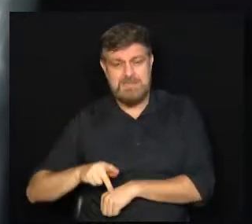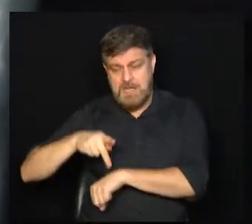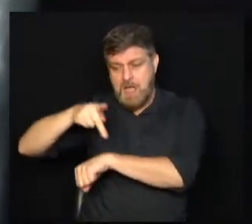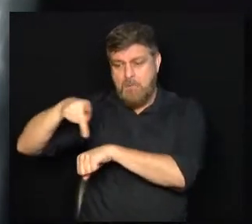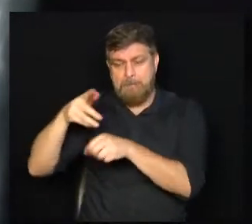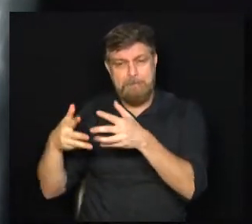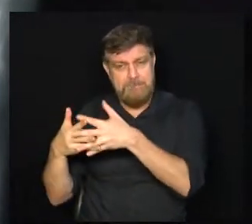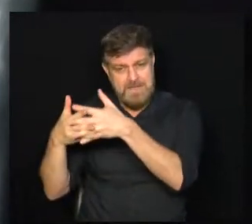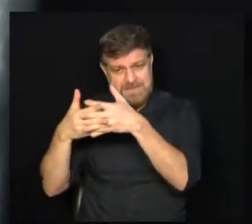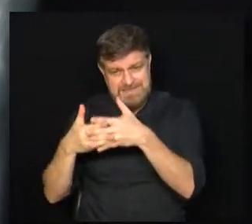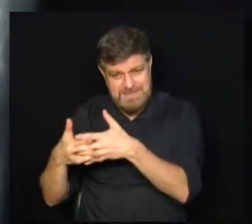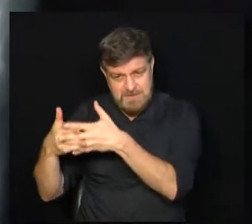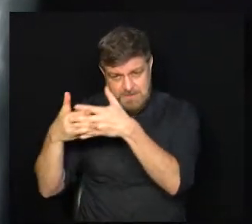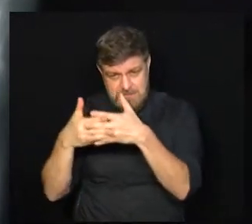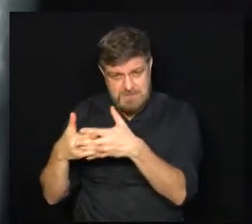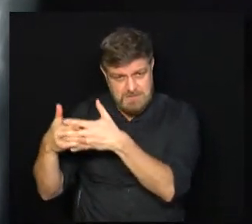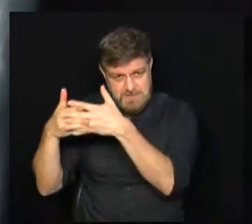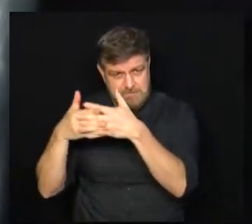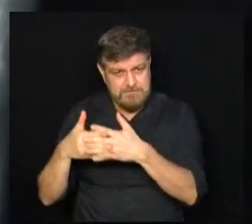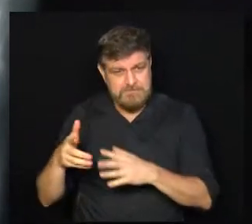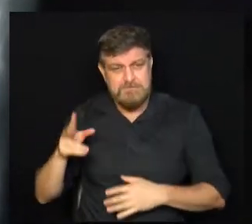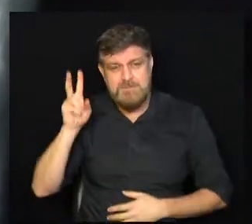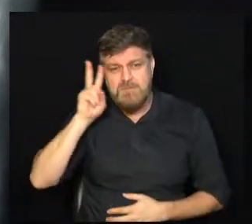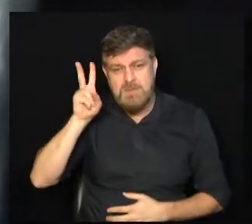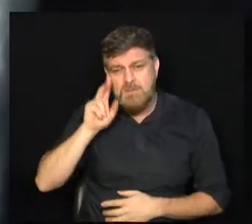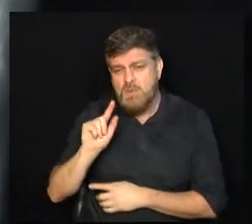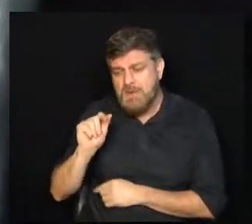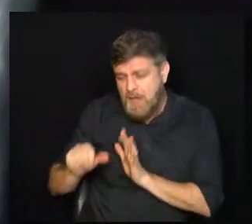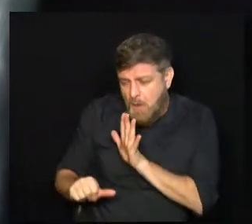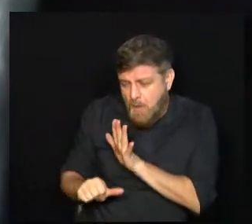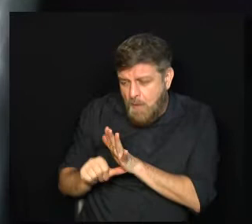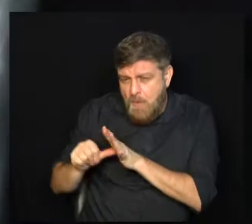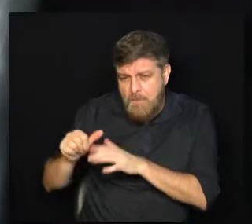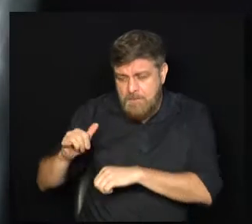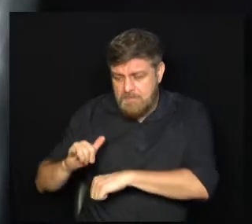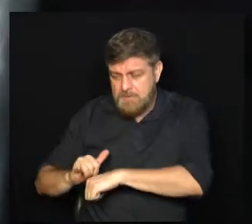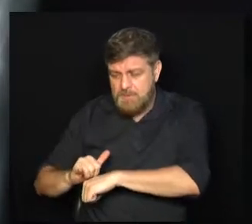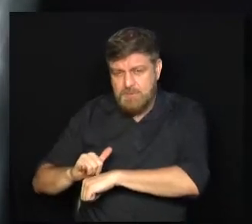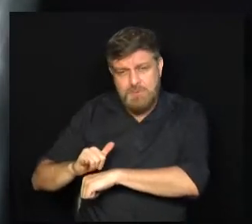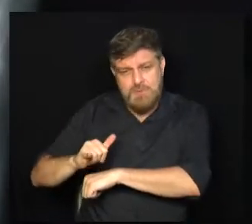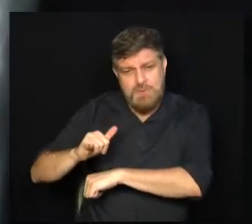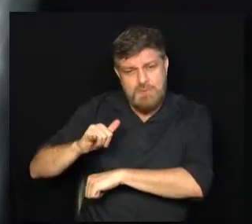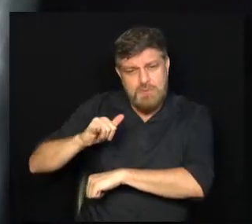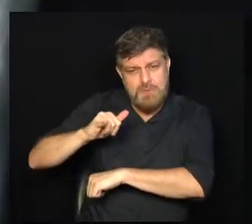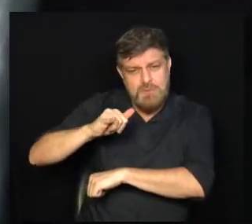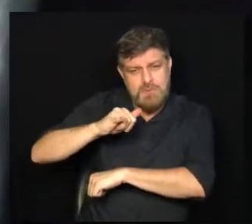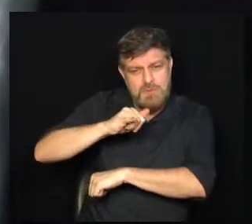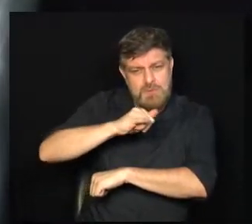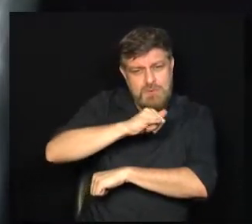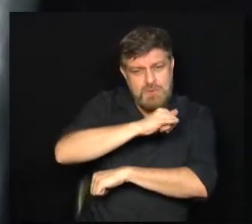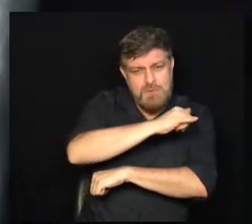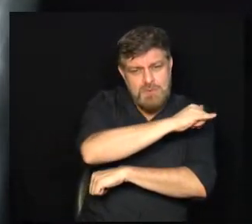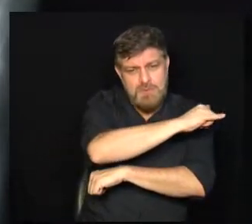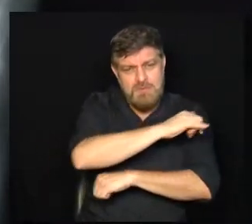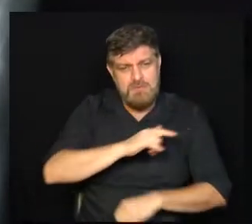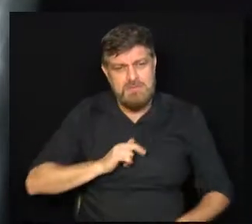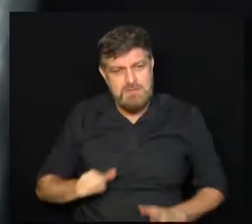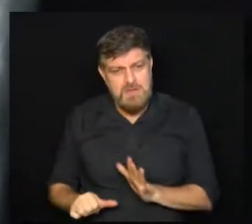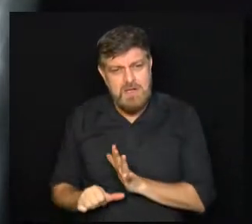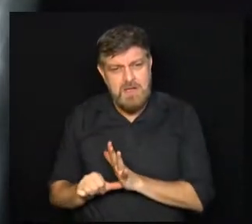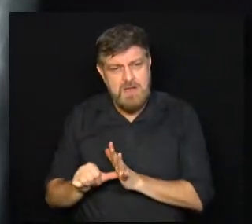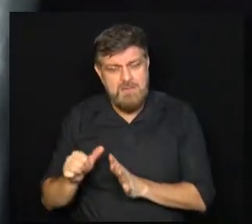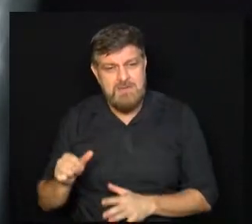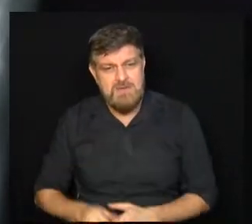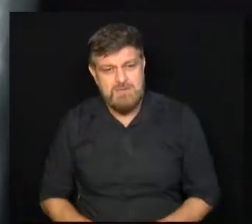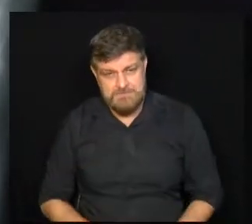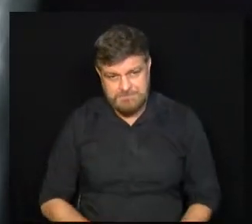Unidos, lembrando que o primeiro voo, né, do nosso pioneiro Alberto Santos